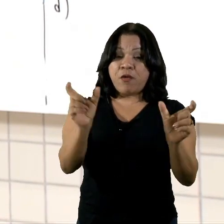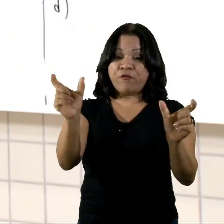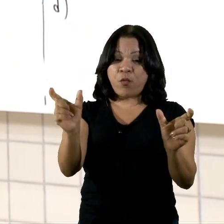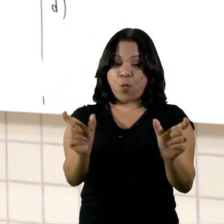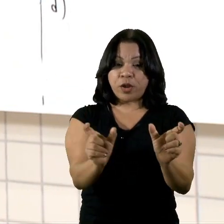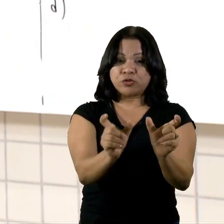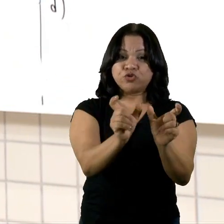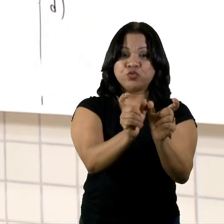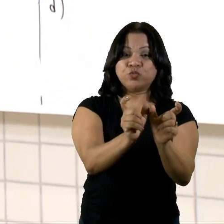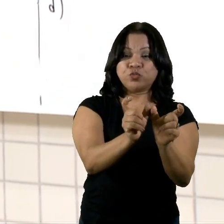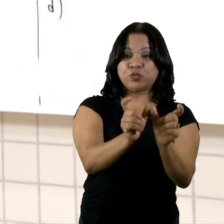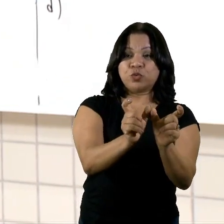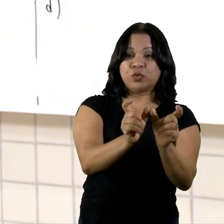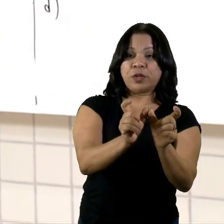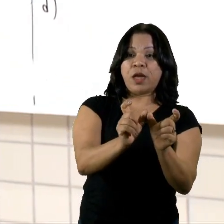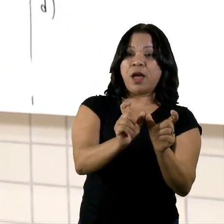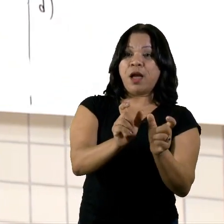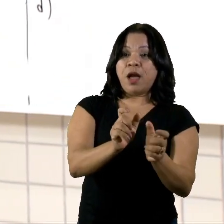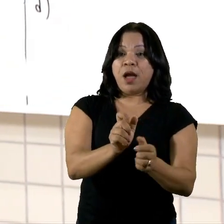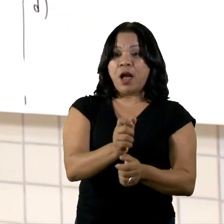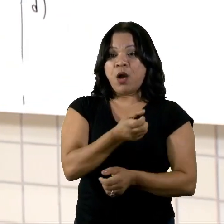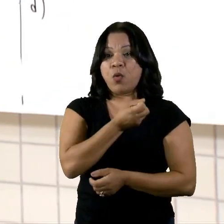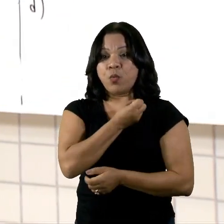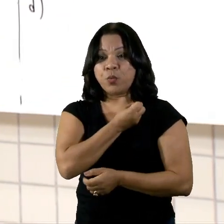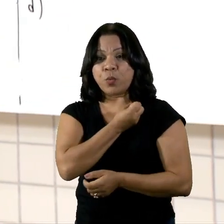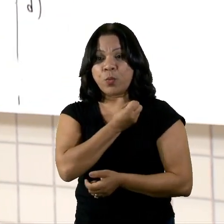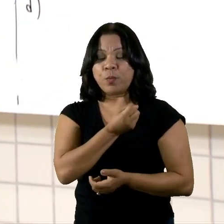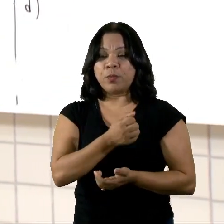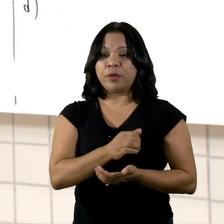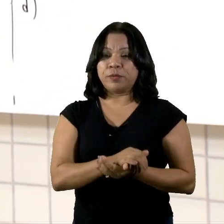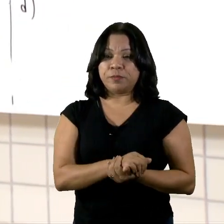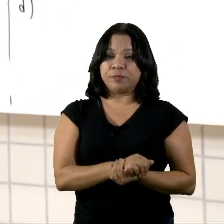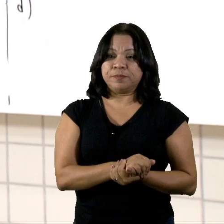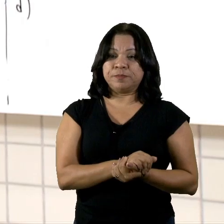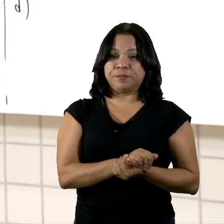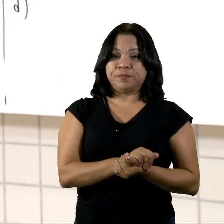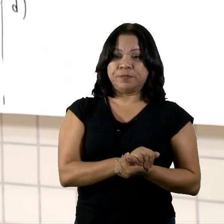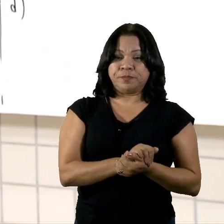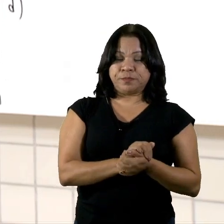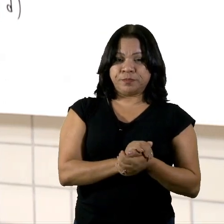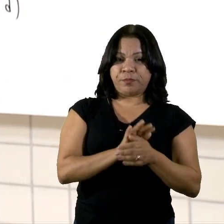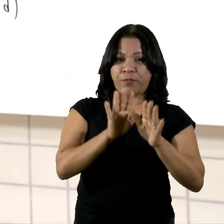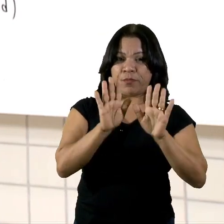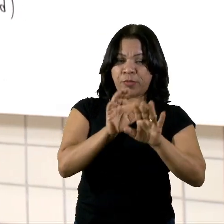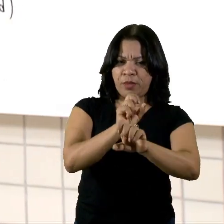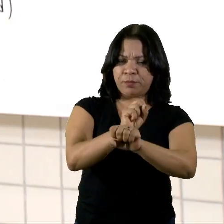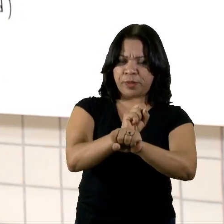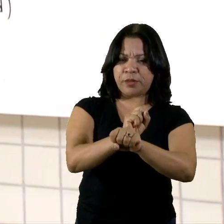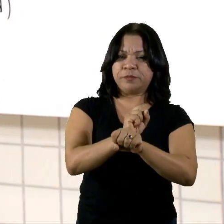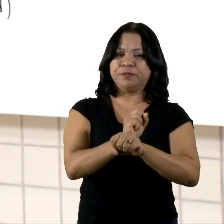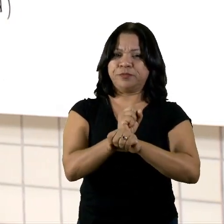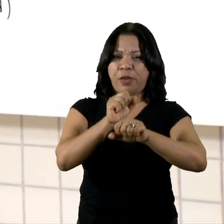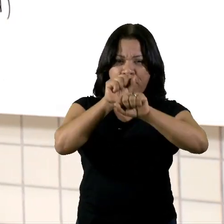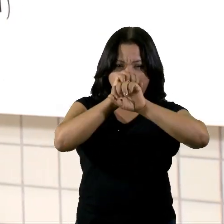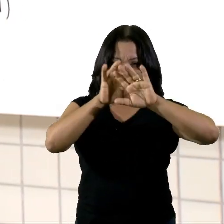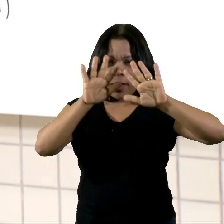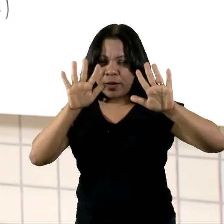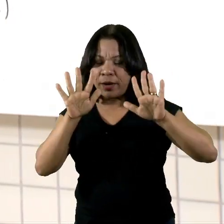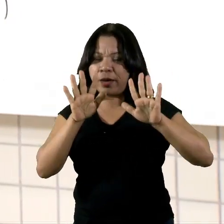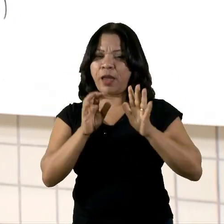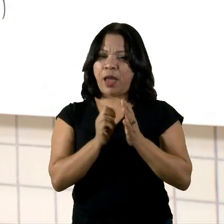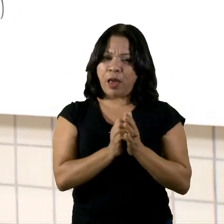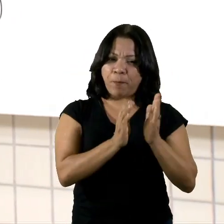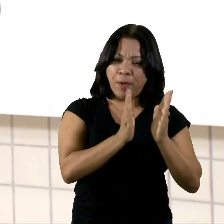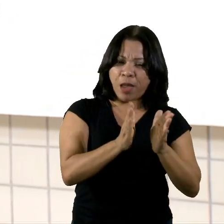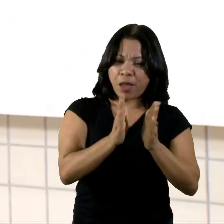coeficientes. Eu ia fazer direto, mas acho que fica mais claro se a gente fizer passo a passo. Então,